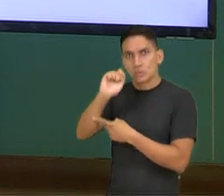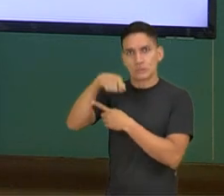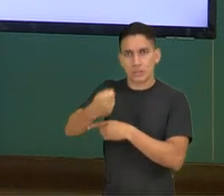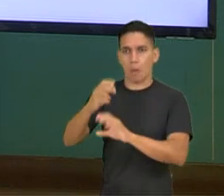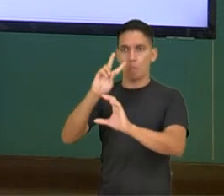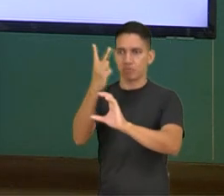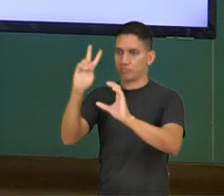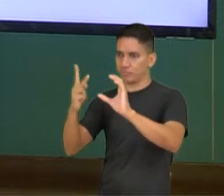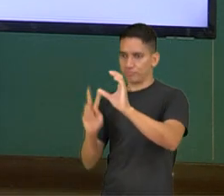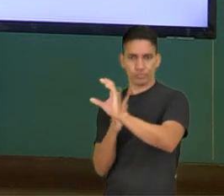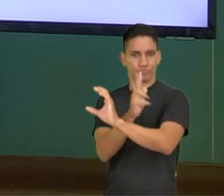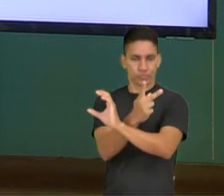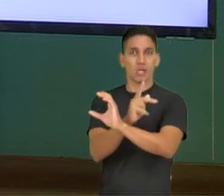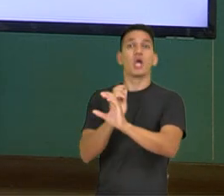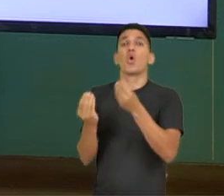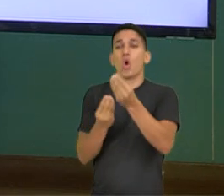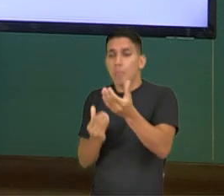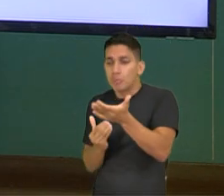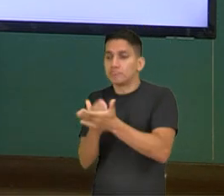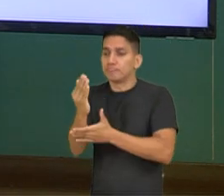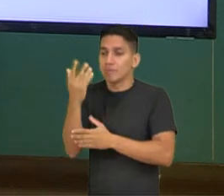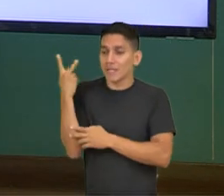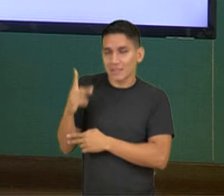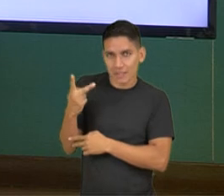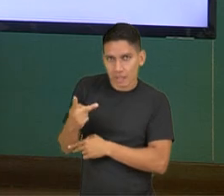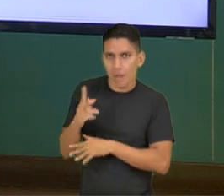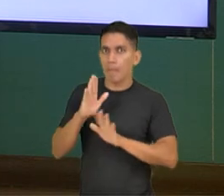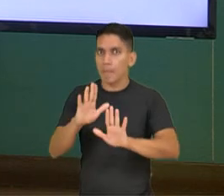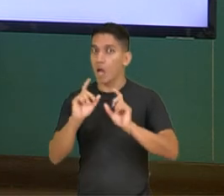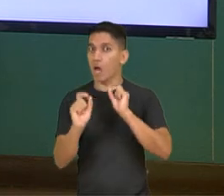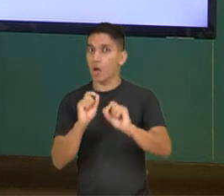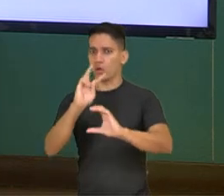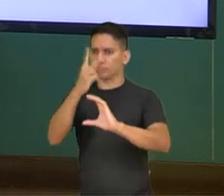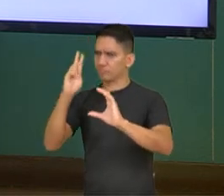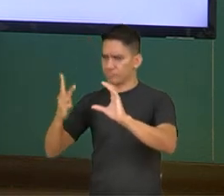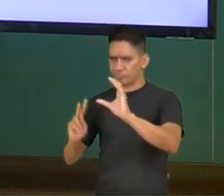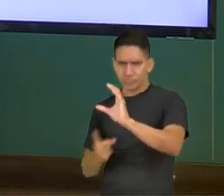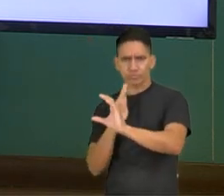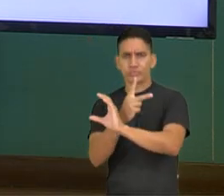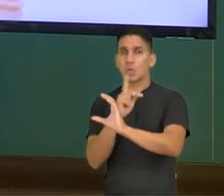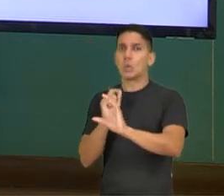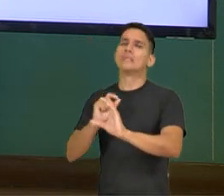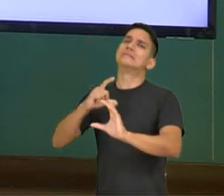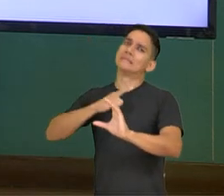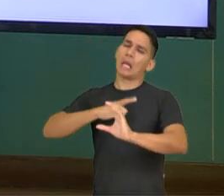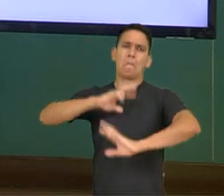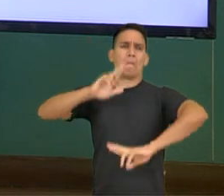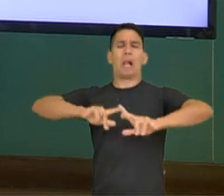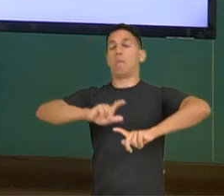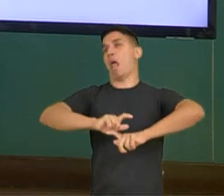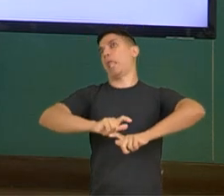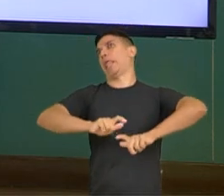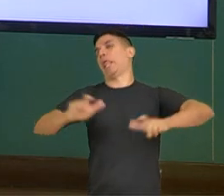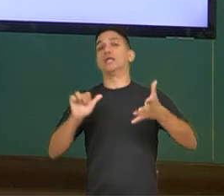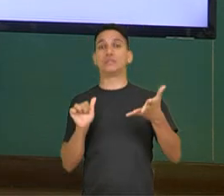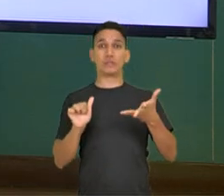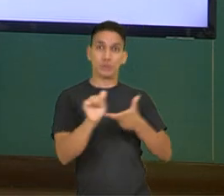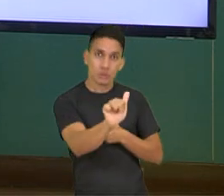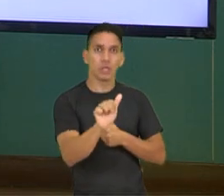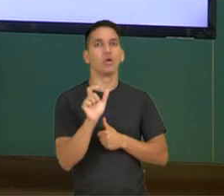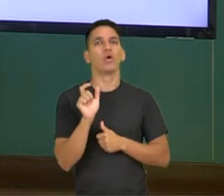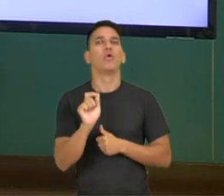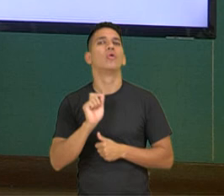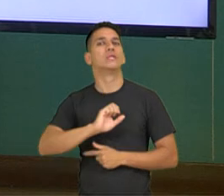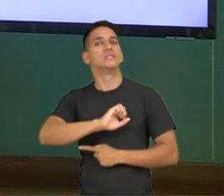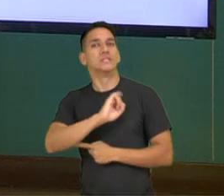fonte dos hidrocarbonetos. Agora, esses hidrocarbonetos é uma quantidade enorme de substâncias. E